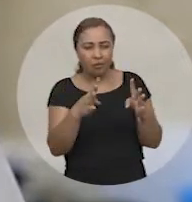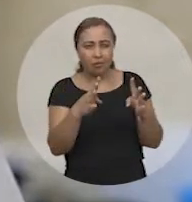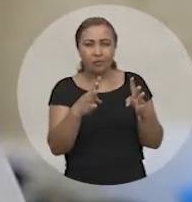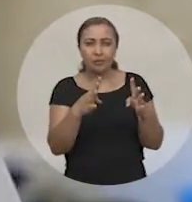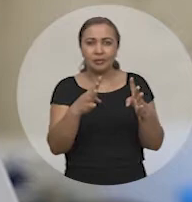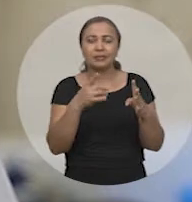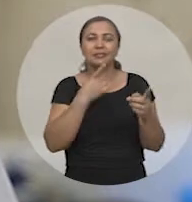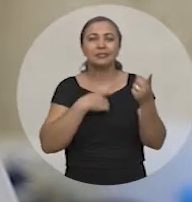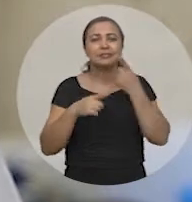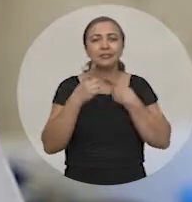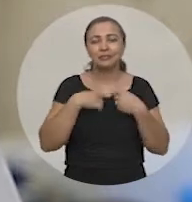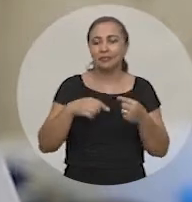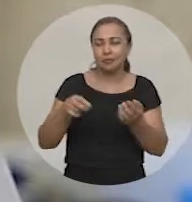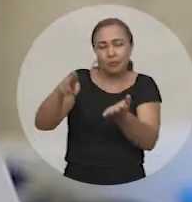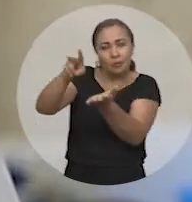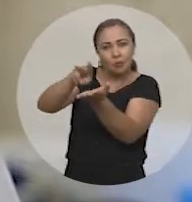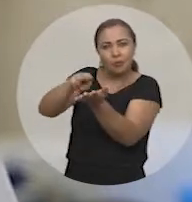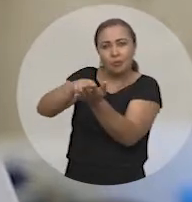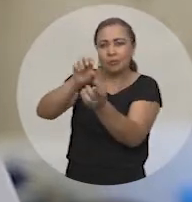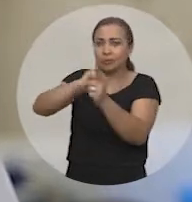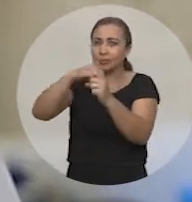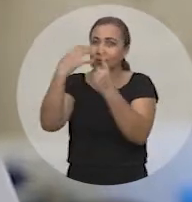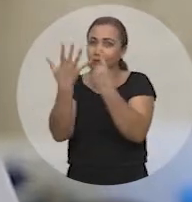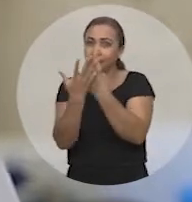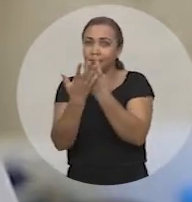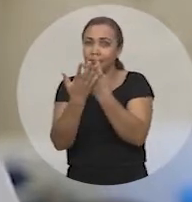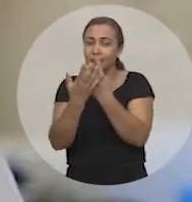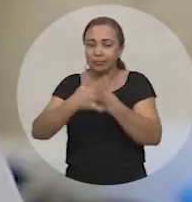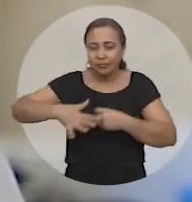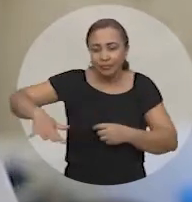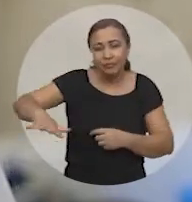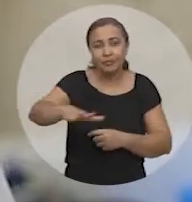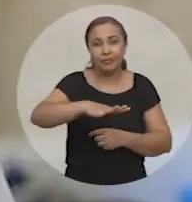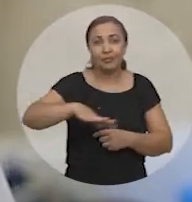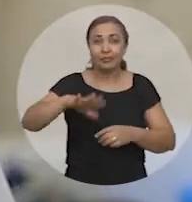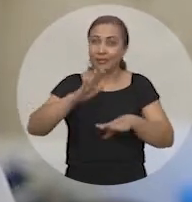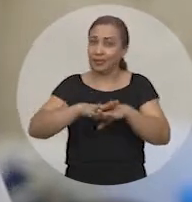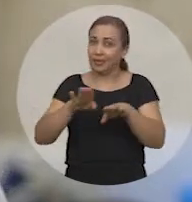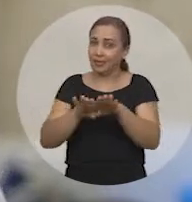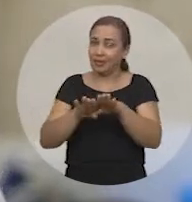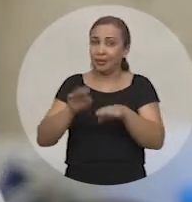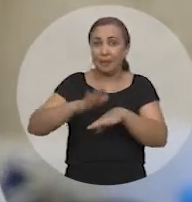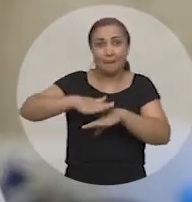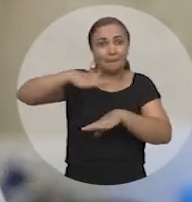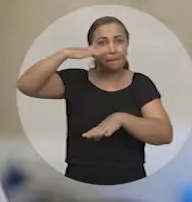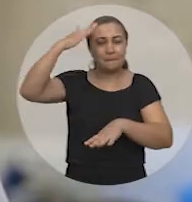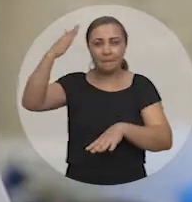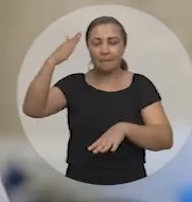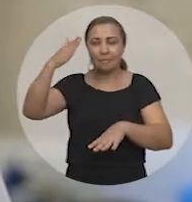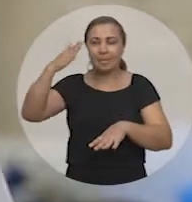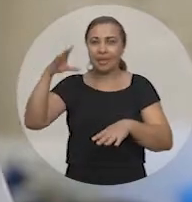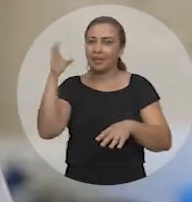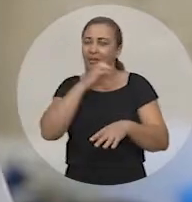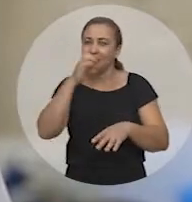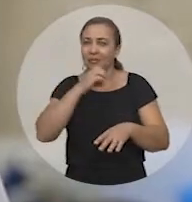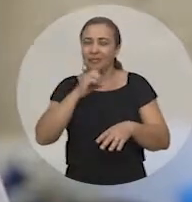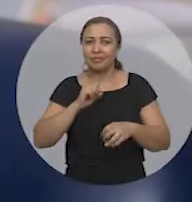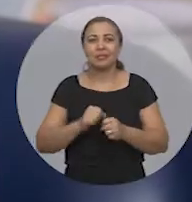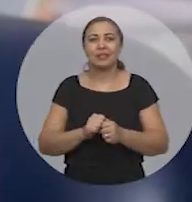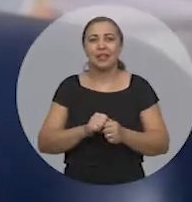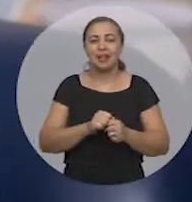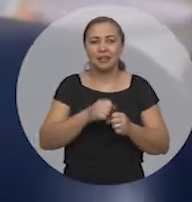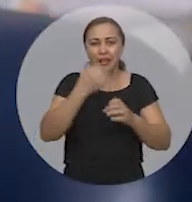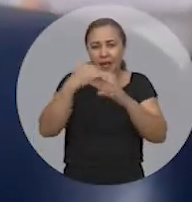enxergar a necessidade de leitos COVID no território e, com maior agilidade e celeridade,